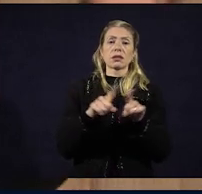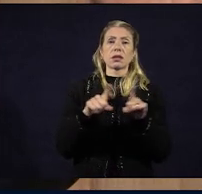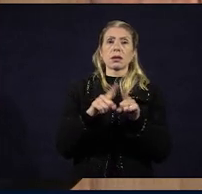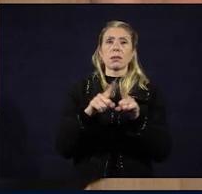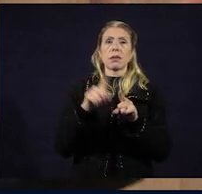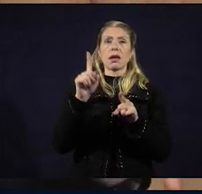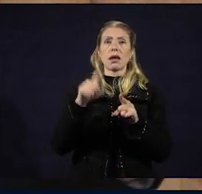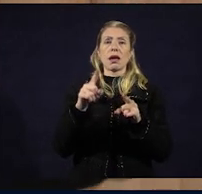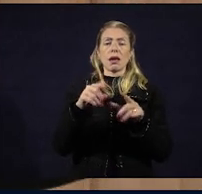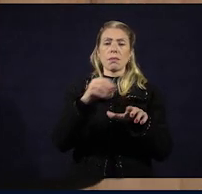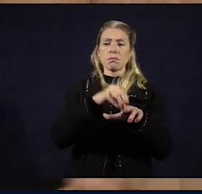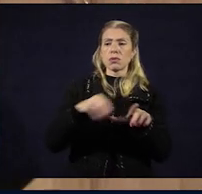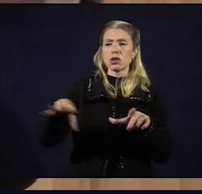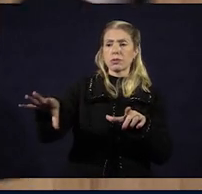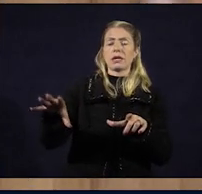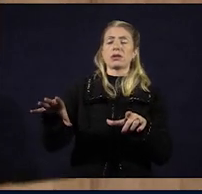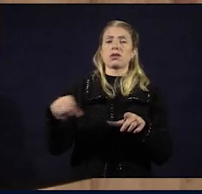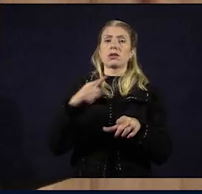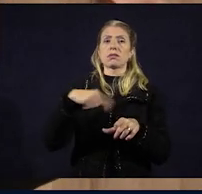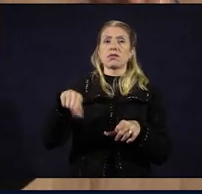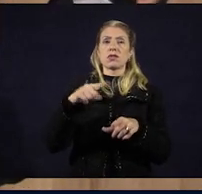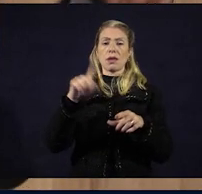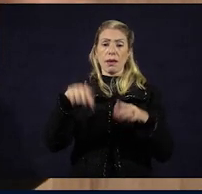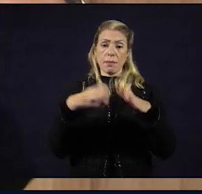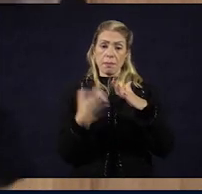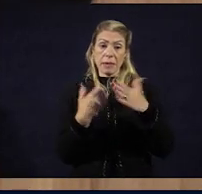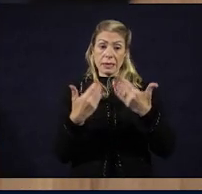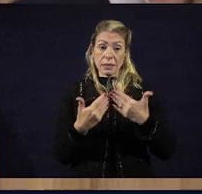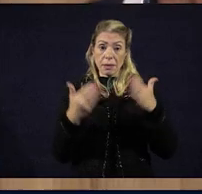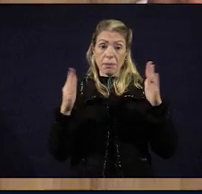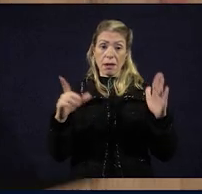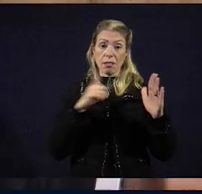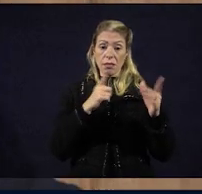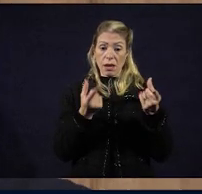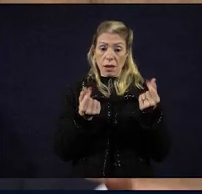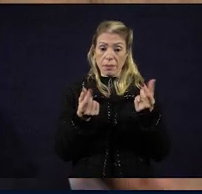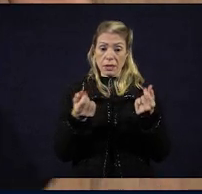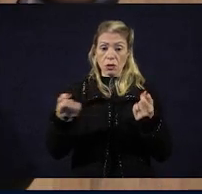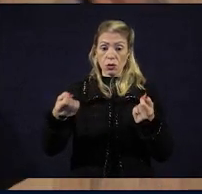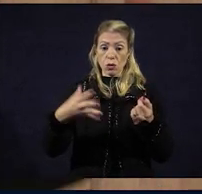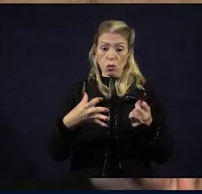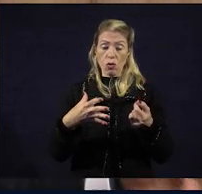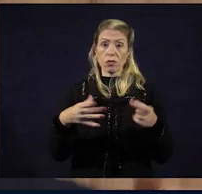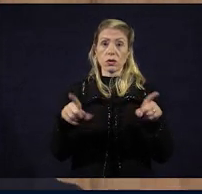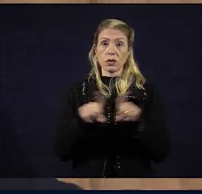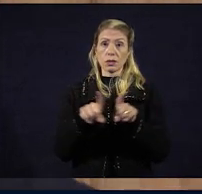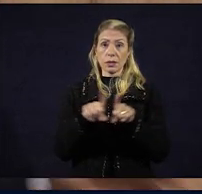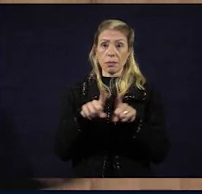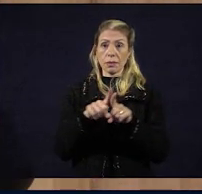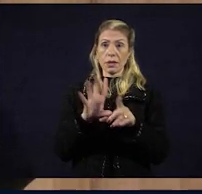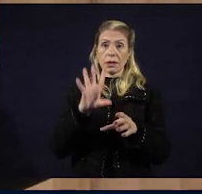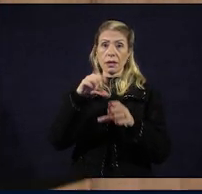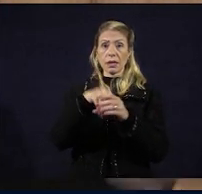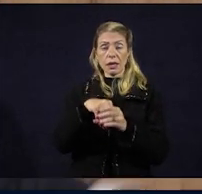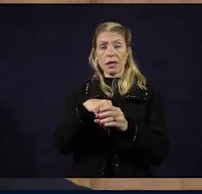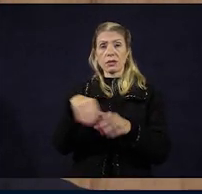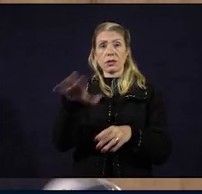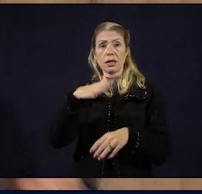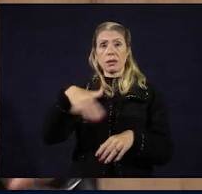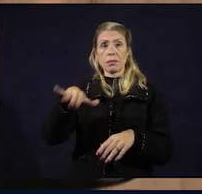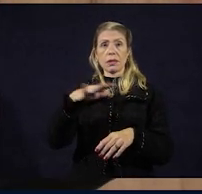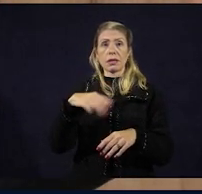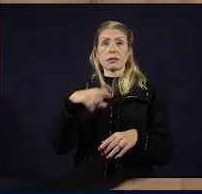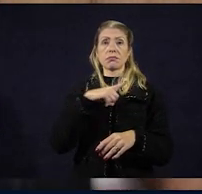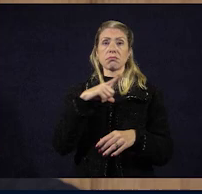são multiplicadores né quer dizer o fato de você ser uma companhia aberta você ter o capital novo dentro da companhia isso